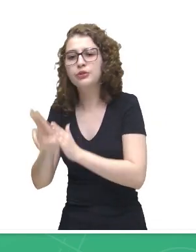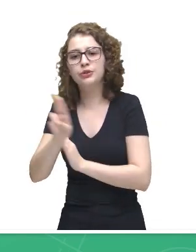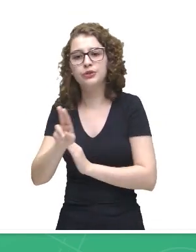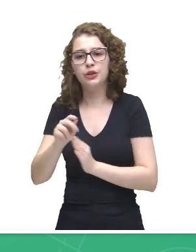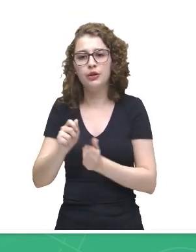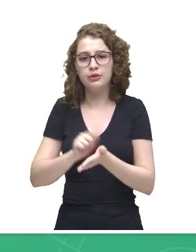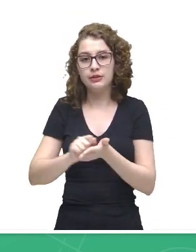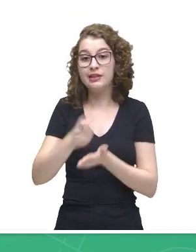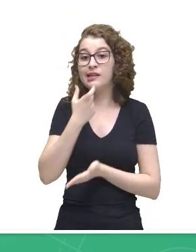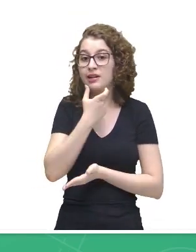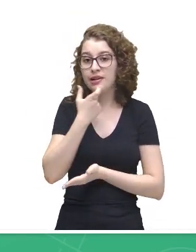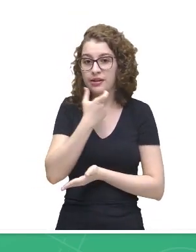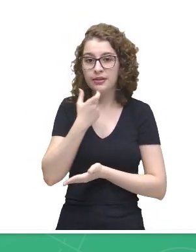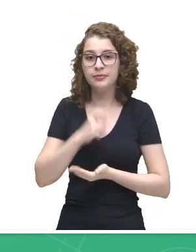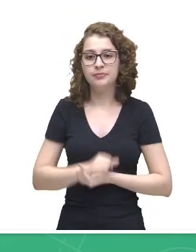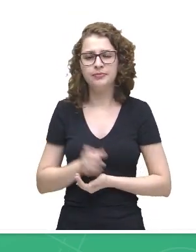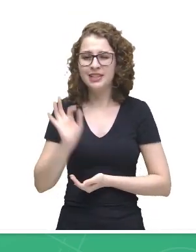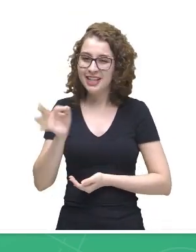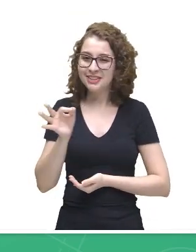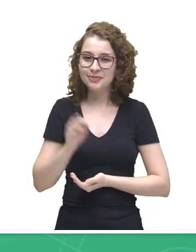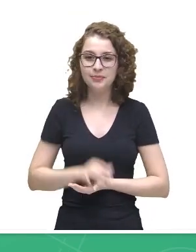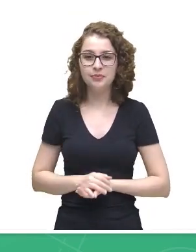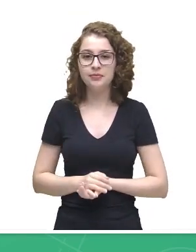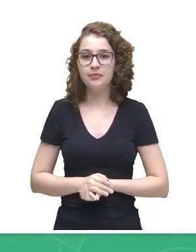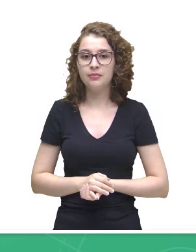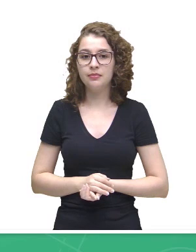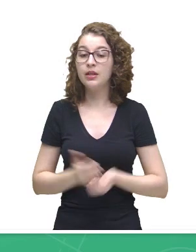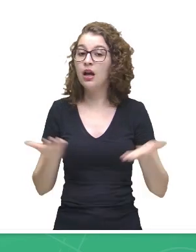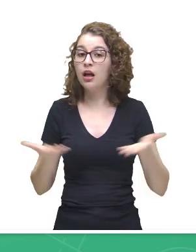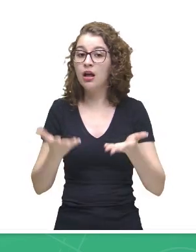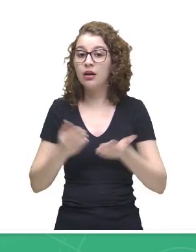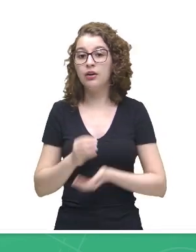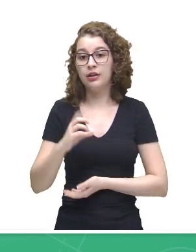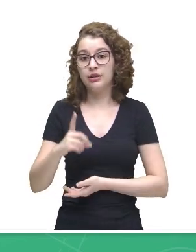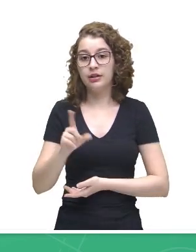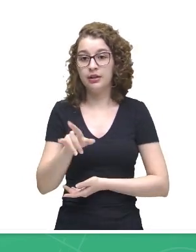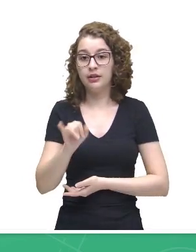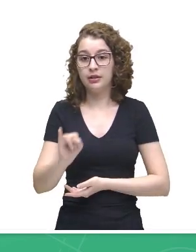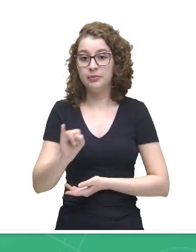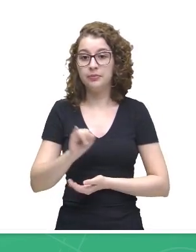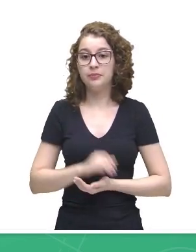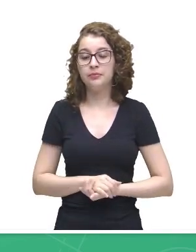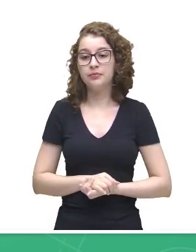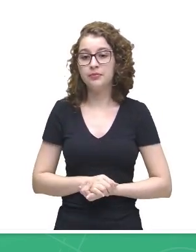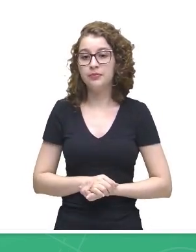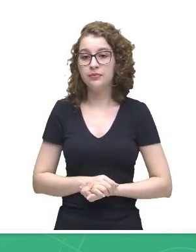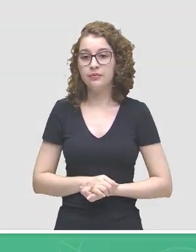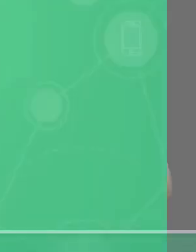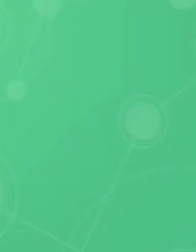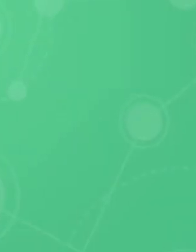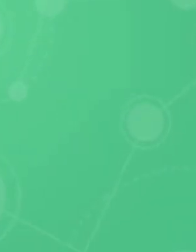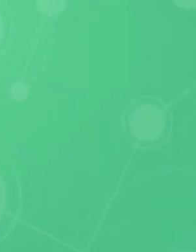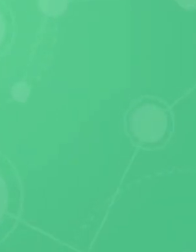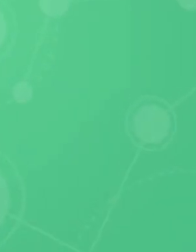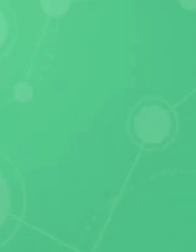aí na língua inglesa, right? Agora vocês vão acompanhar comigo a ADLE. Let's go!